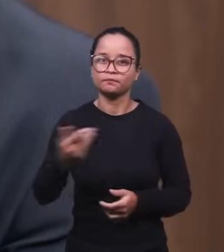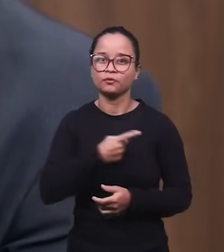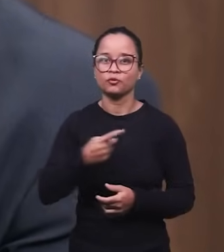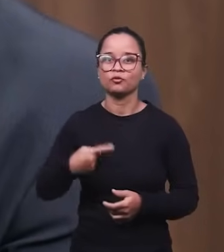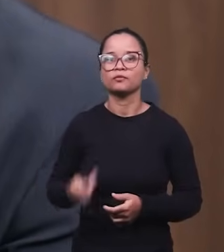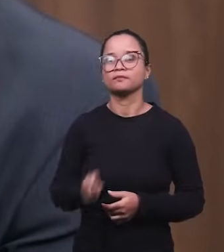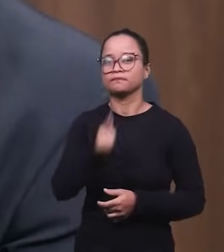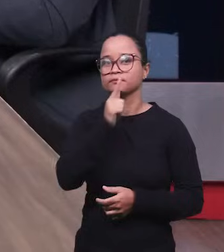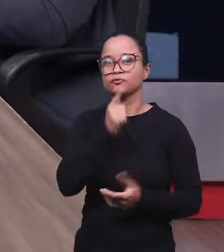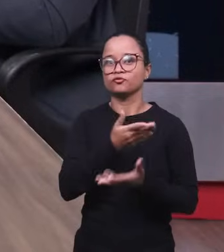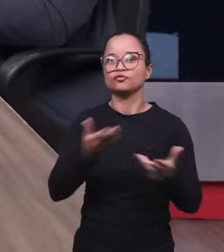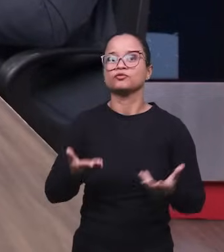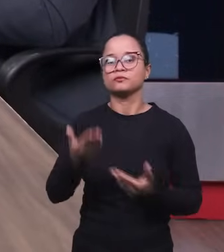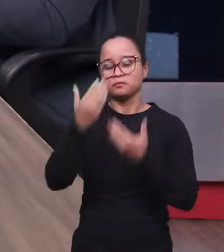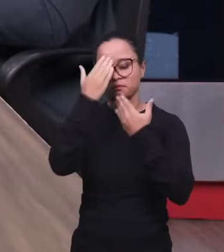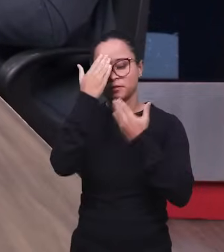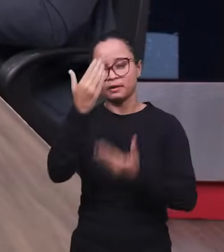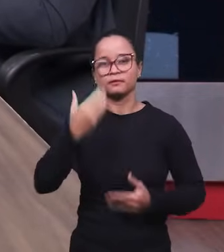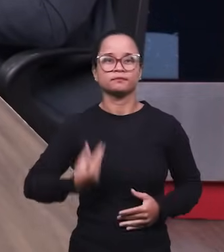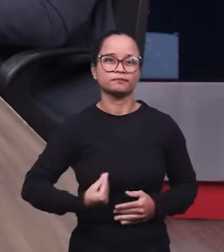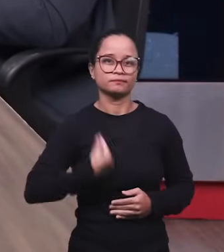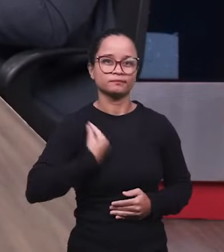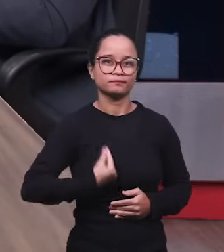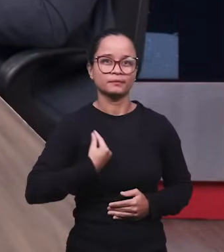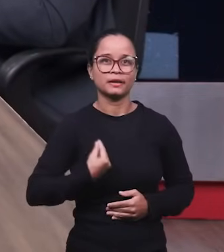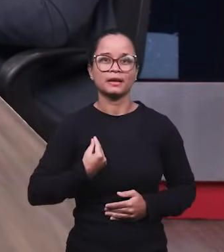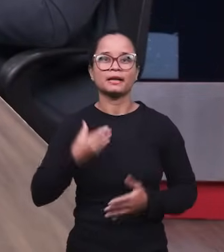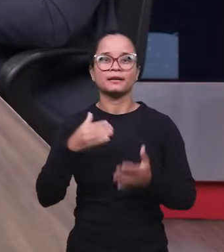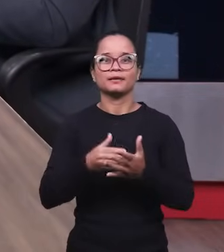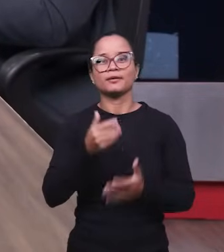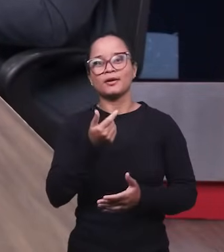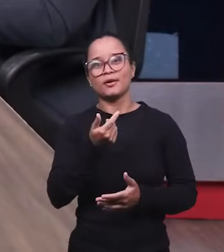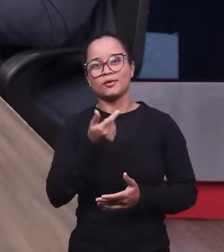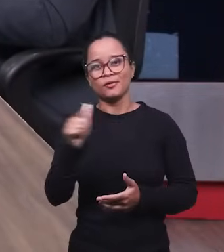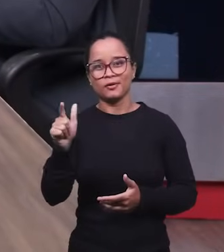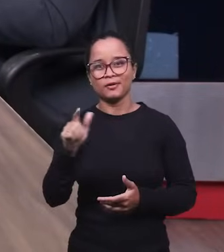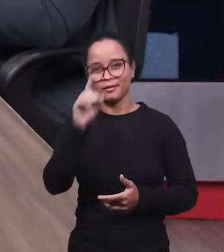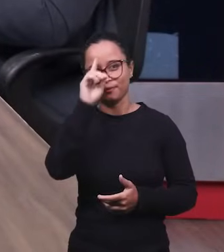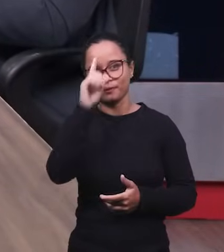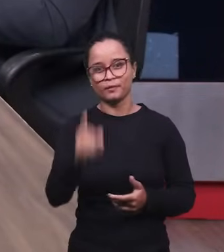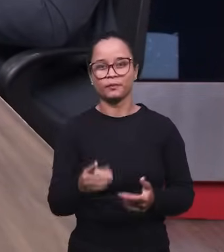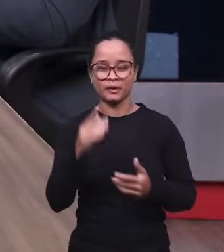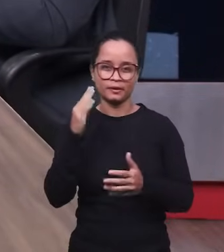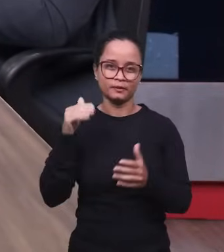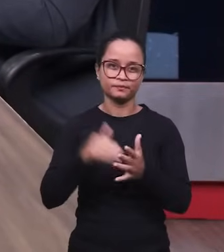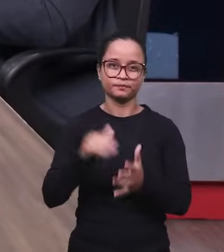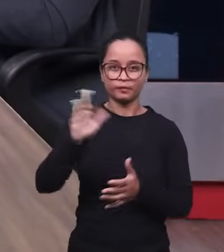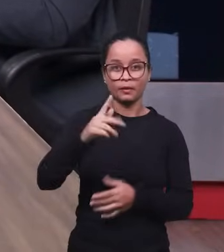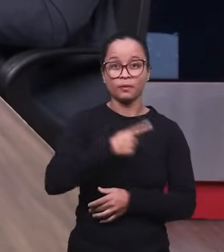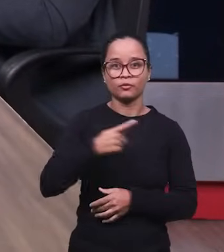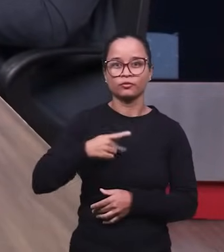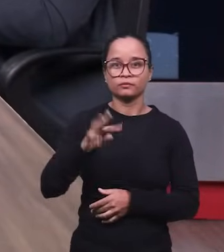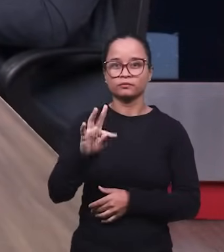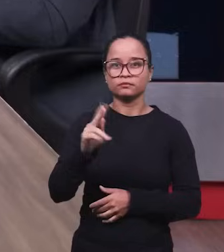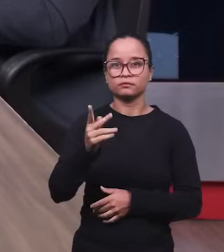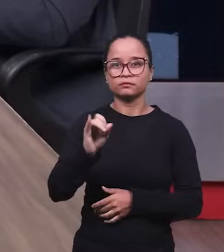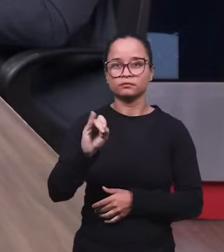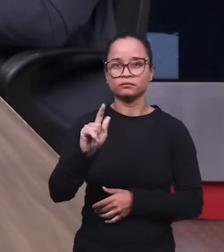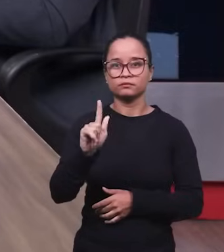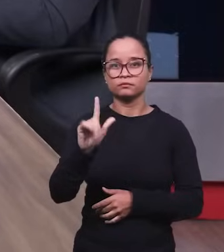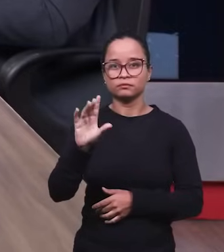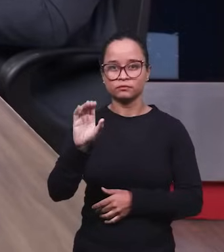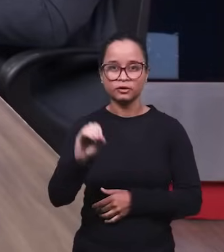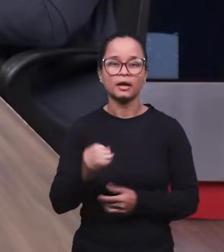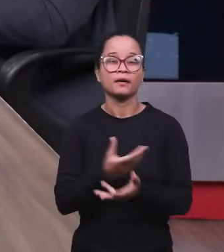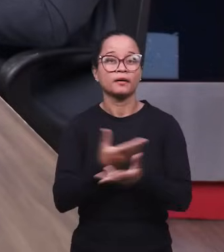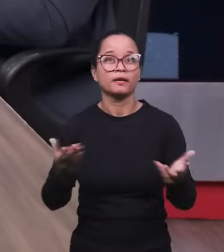aqui, pastor Gilson Souza, mais uma vez, obrigado Amém. pela presença e até o próximo episódio. Até a próxima, William. A Paz paz do Senhor, pastor Tiago.